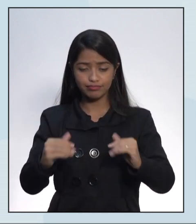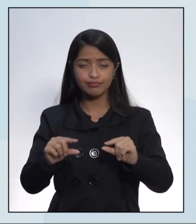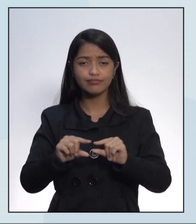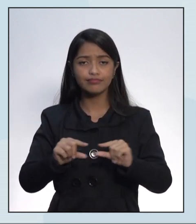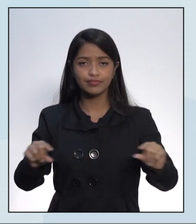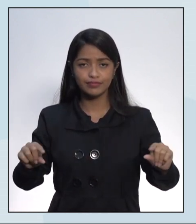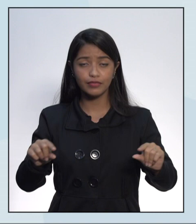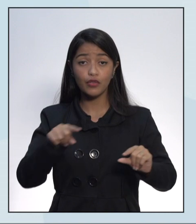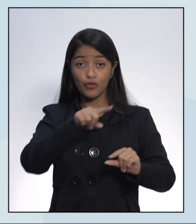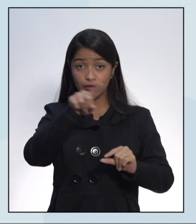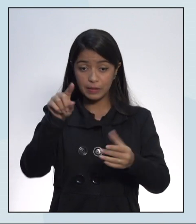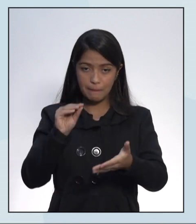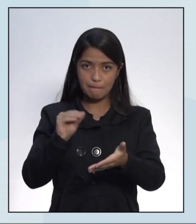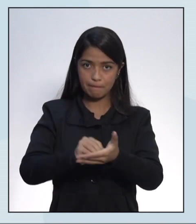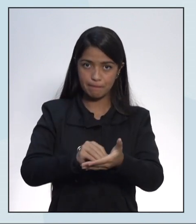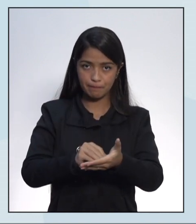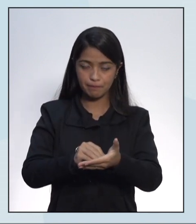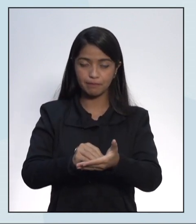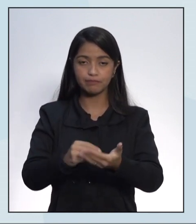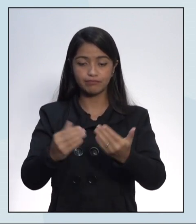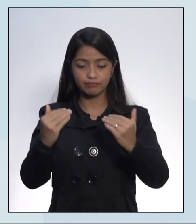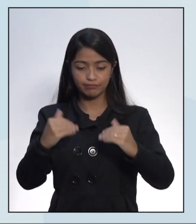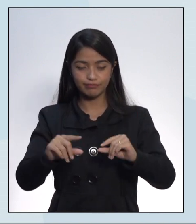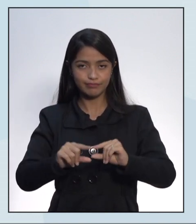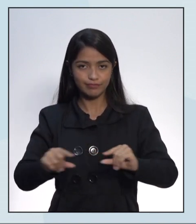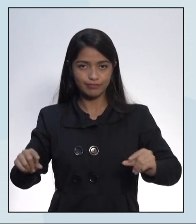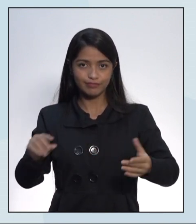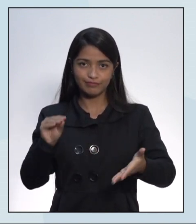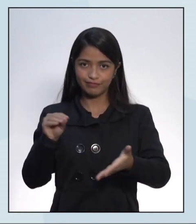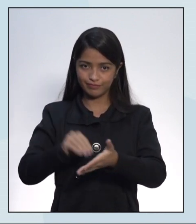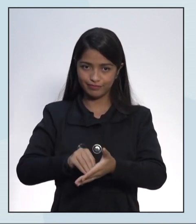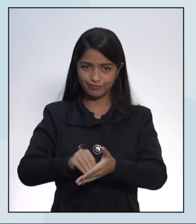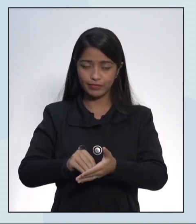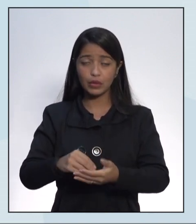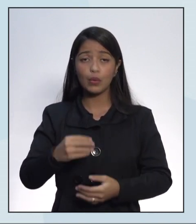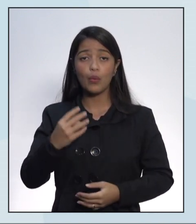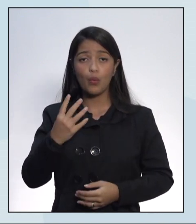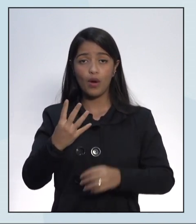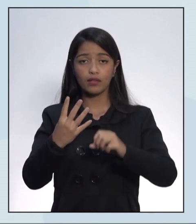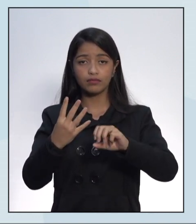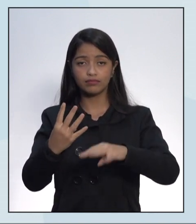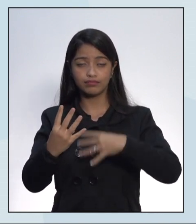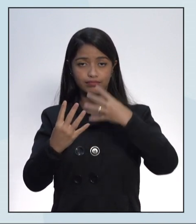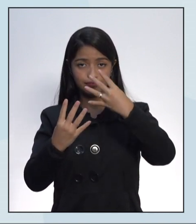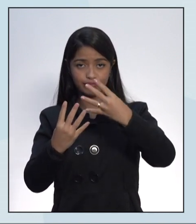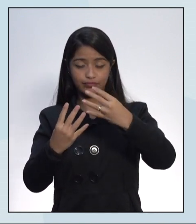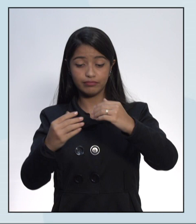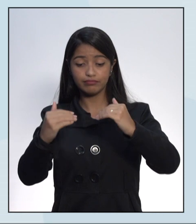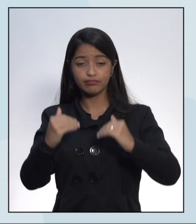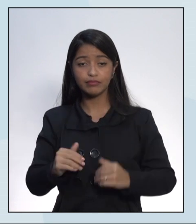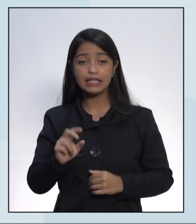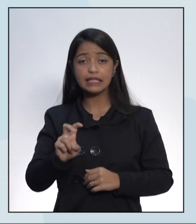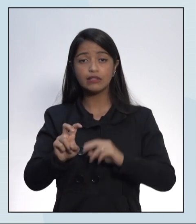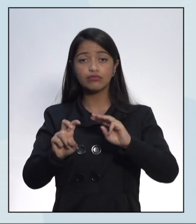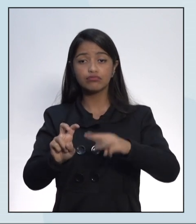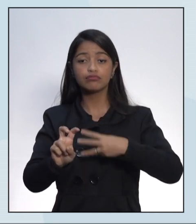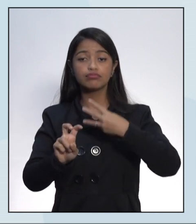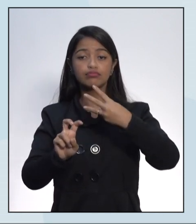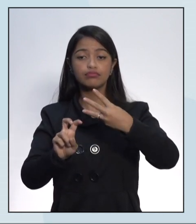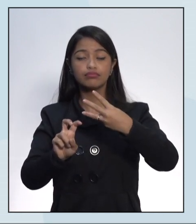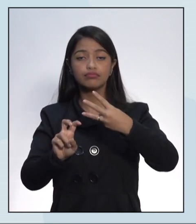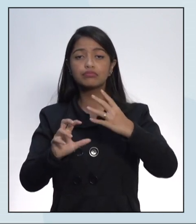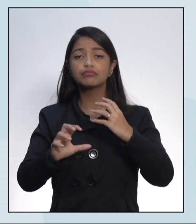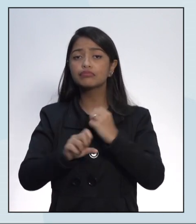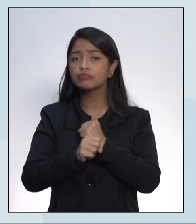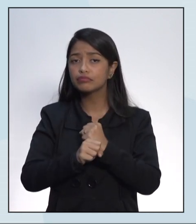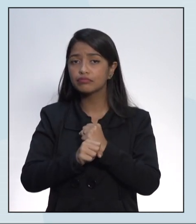dois resultados. O resultado de 4 elevado à quarta potência e o resultado de 5 elevado ao cubo.